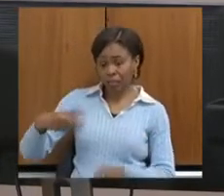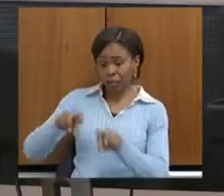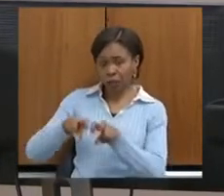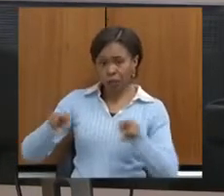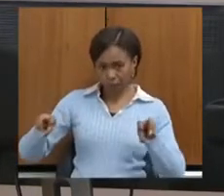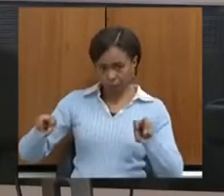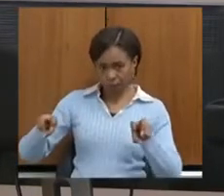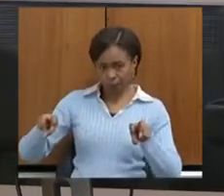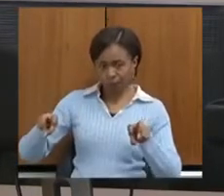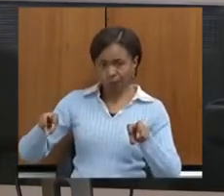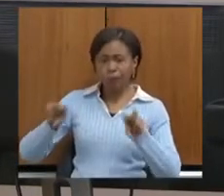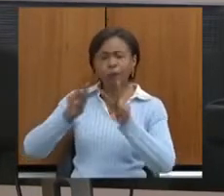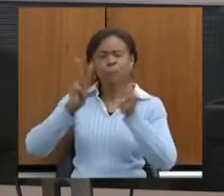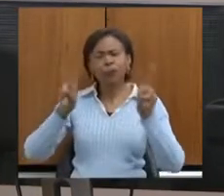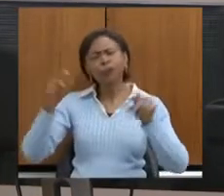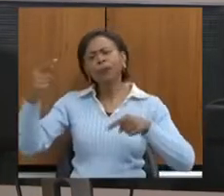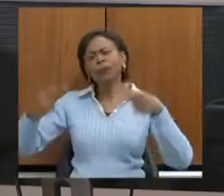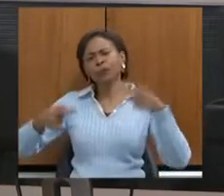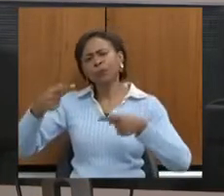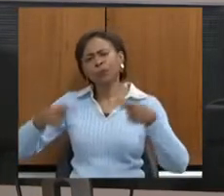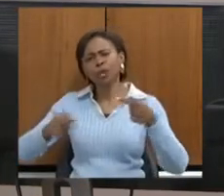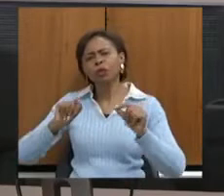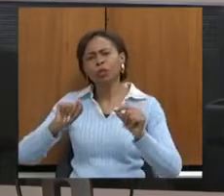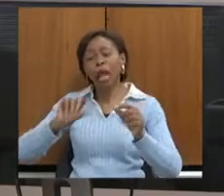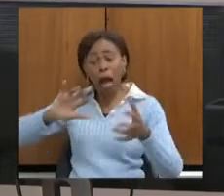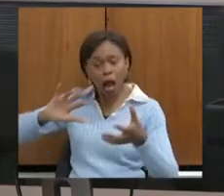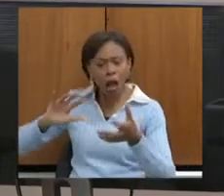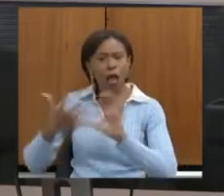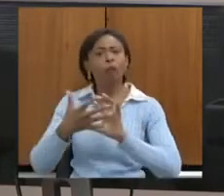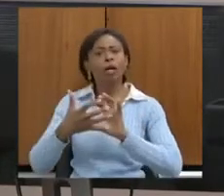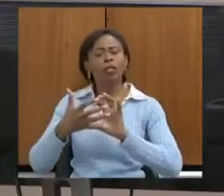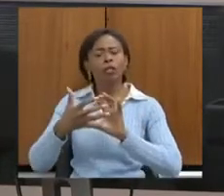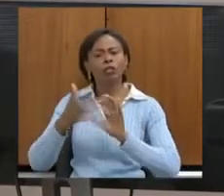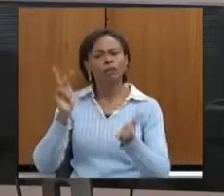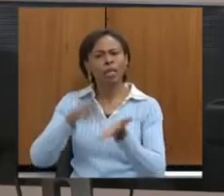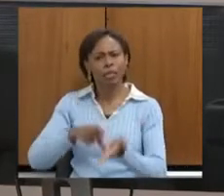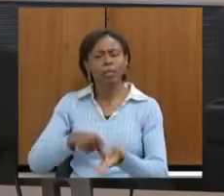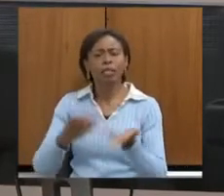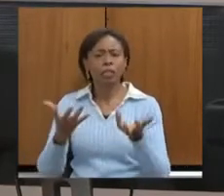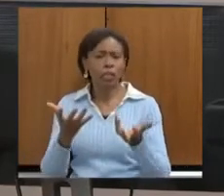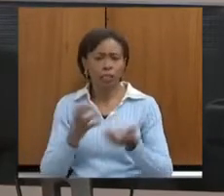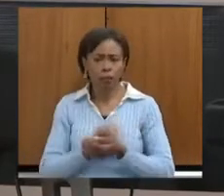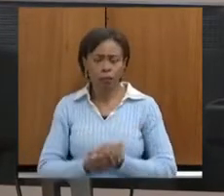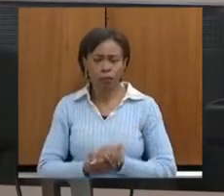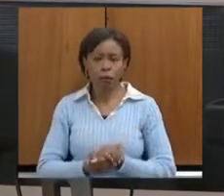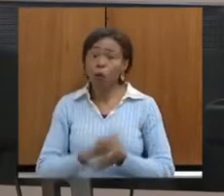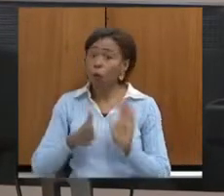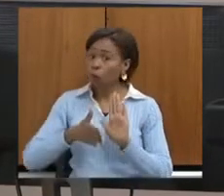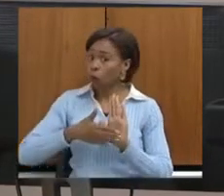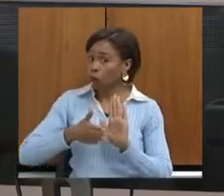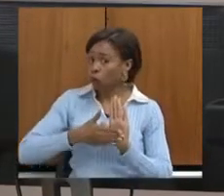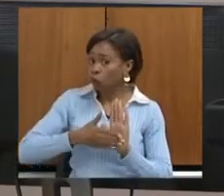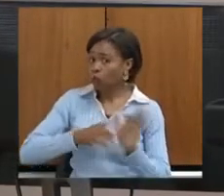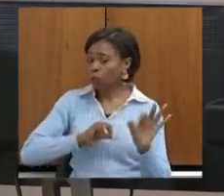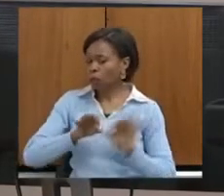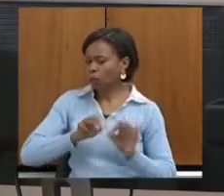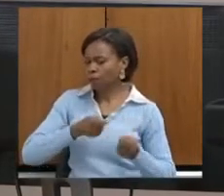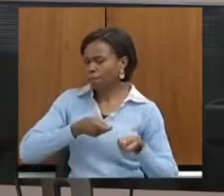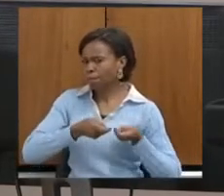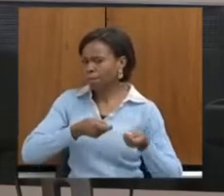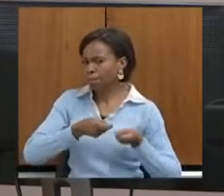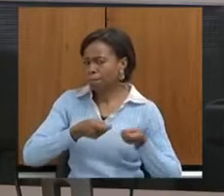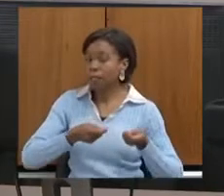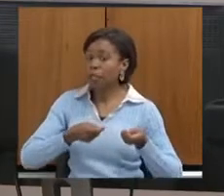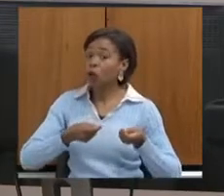mesa que irá debater a reparação que queremos proposições para as negociações a luz da